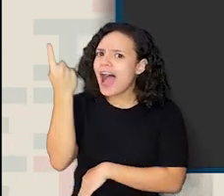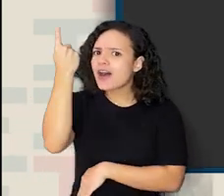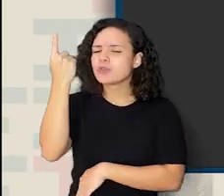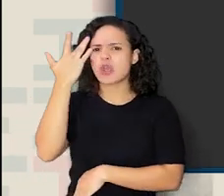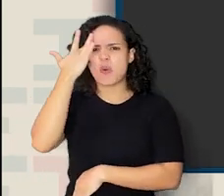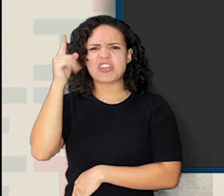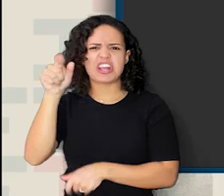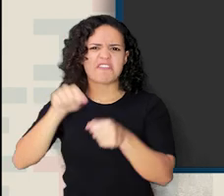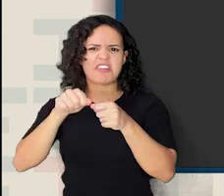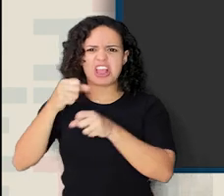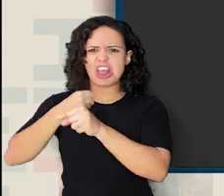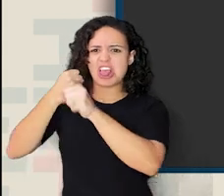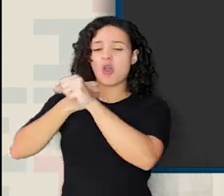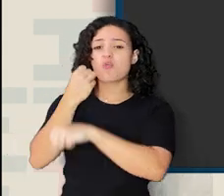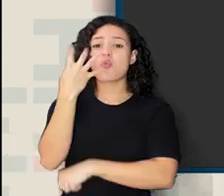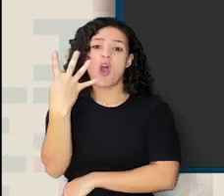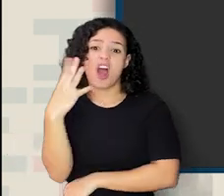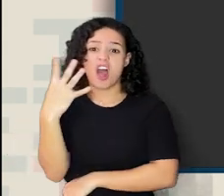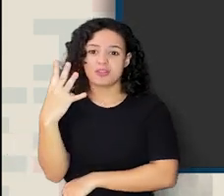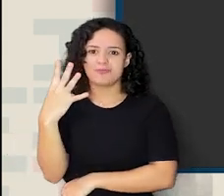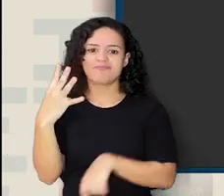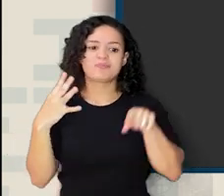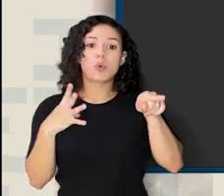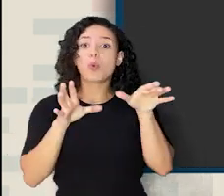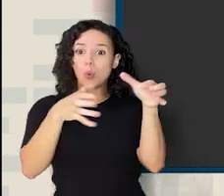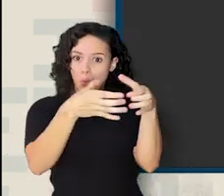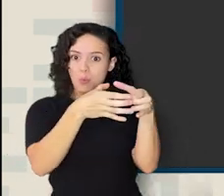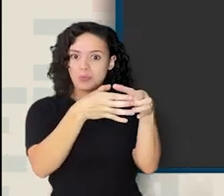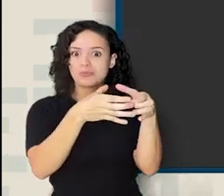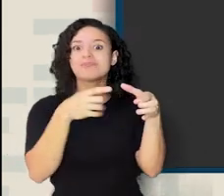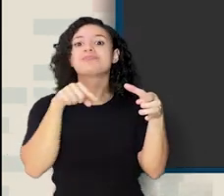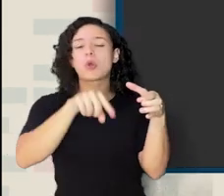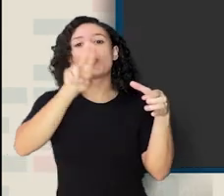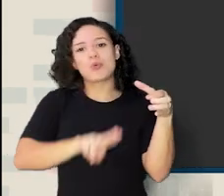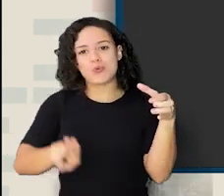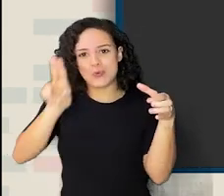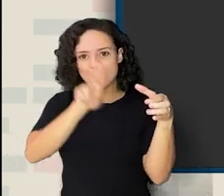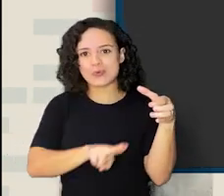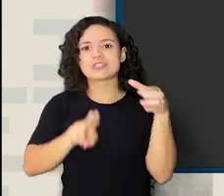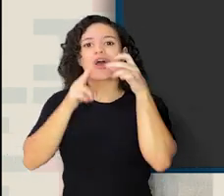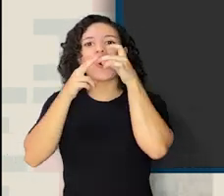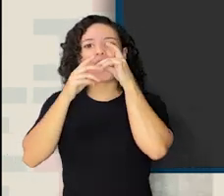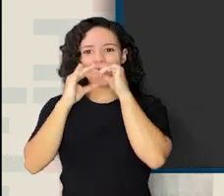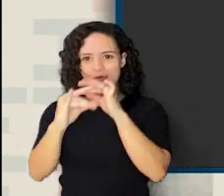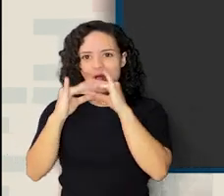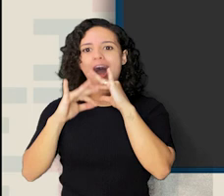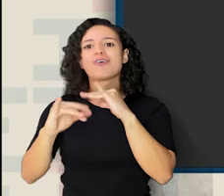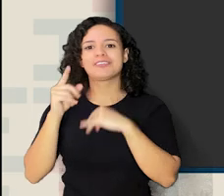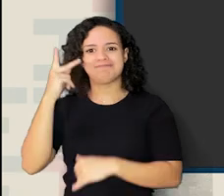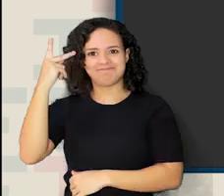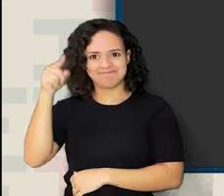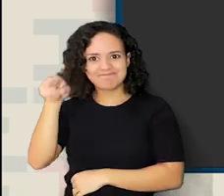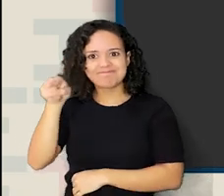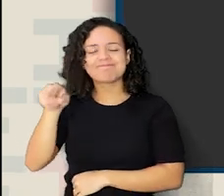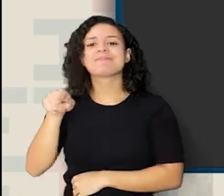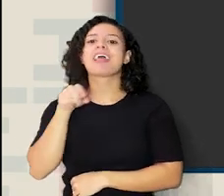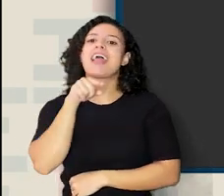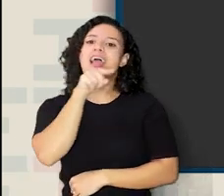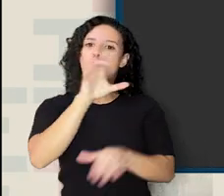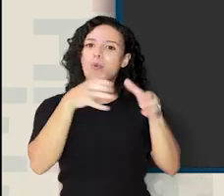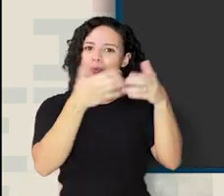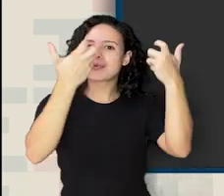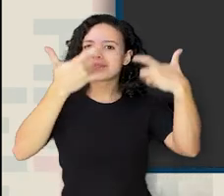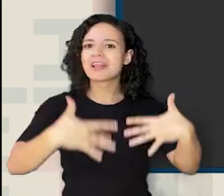acreditam? E ela só fez, acho que umas 4. Né? E o grupo, ele tem uma dessas flautas, esse grupo que